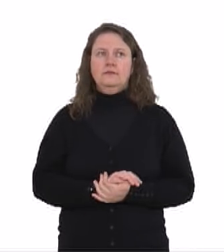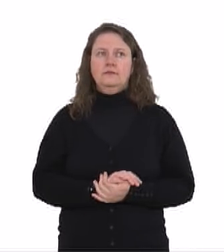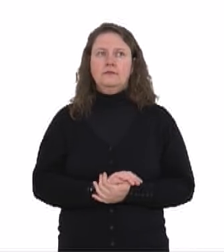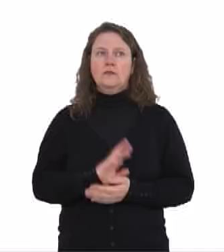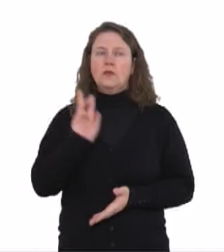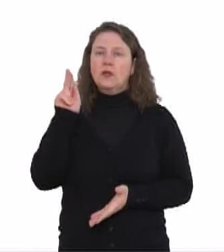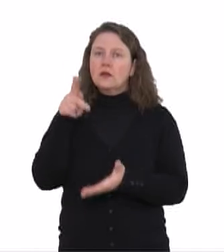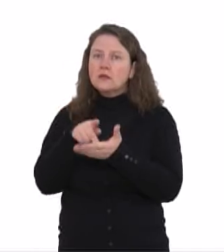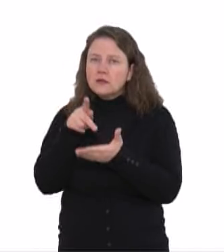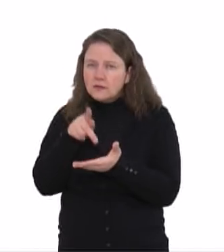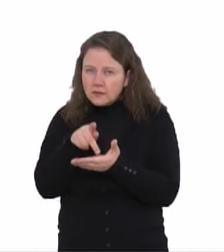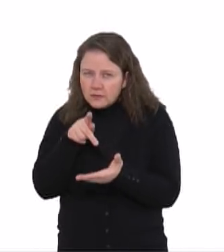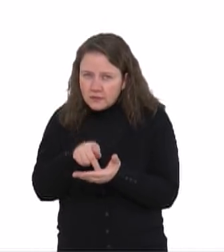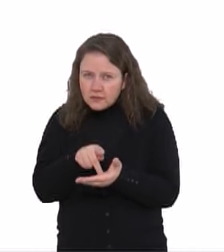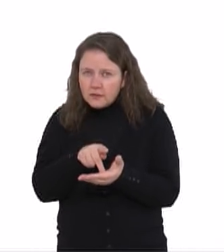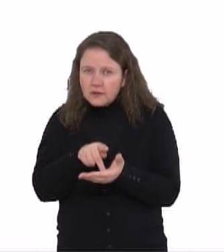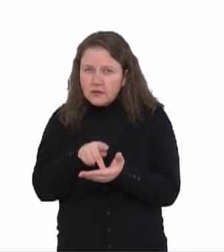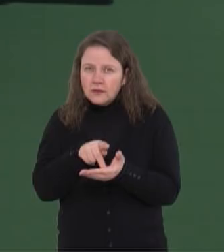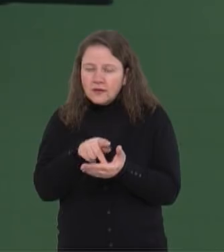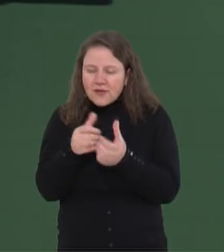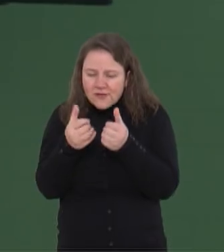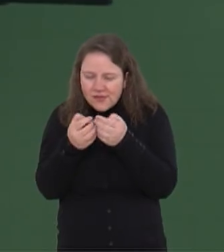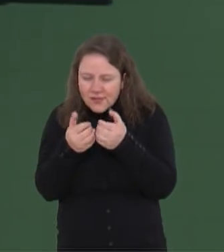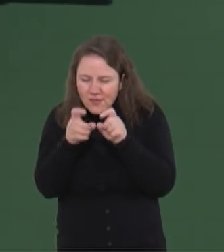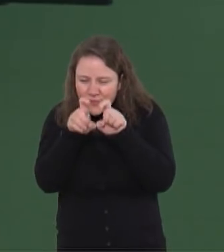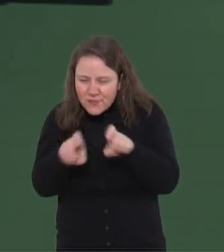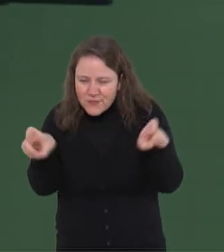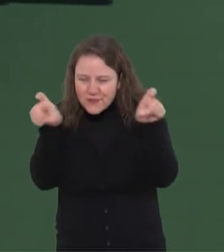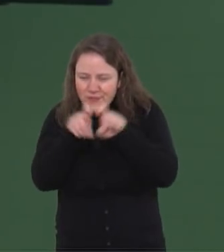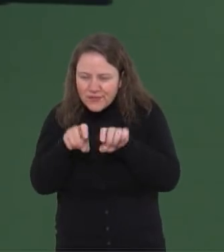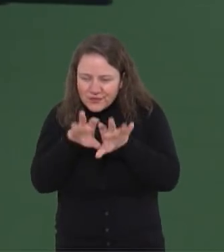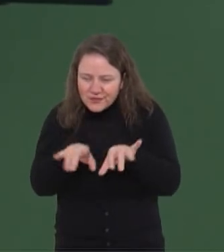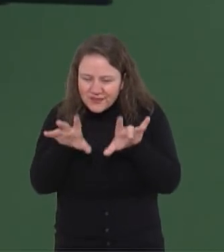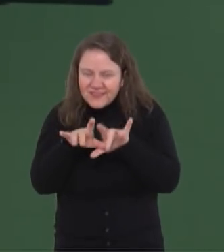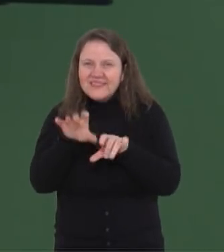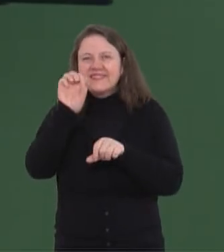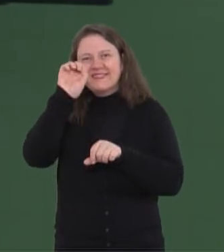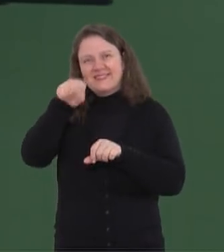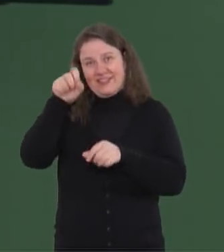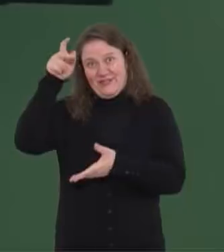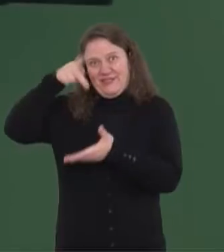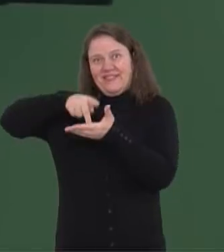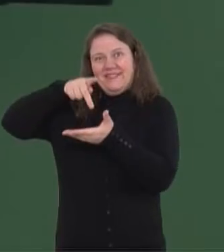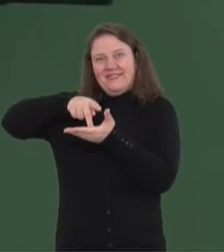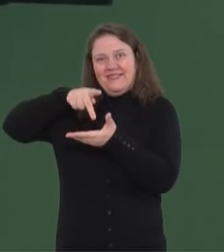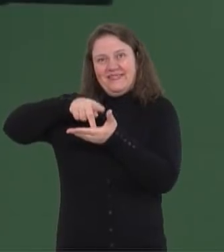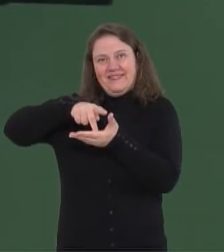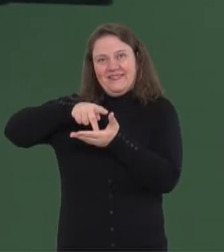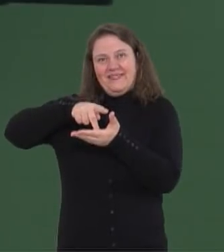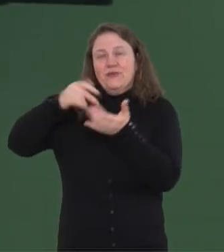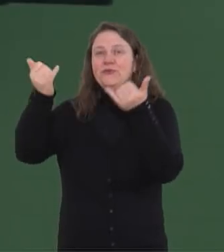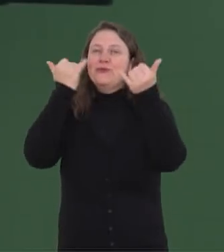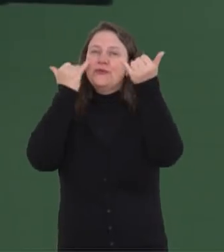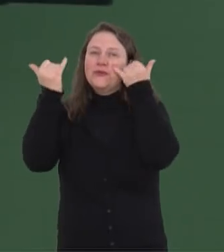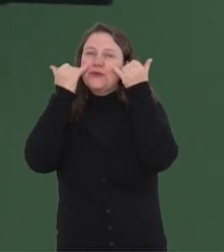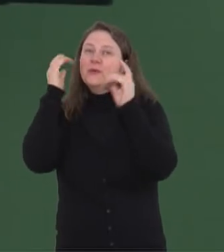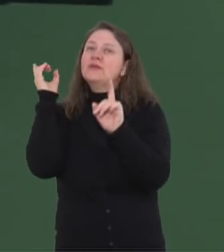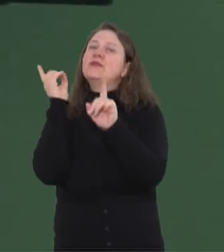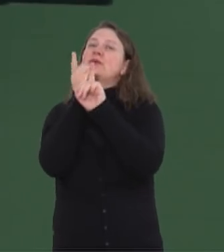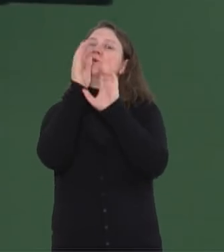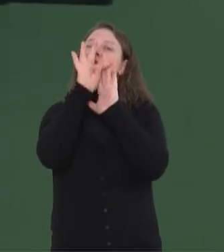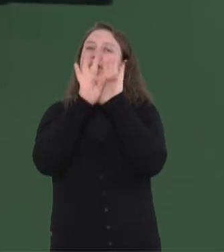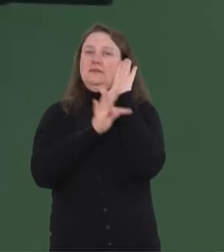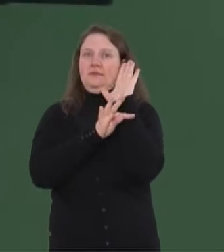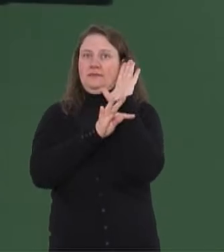Ele joga sim videogame, né, computador nesse dia. Olha a informação aqui. On